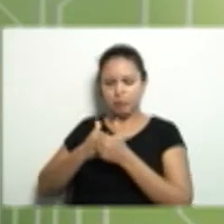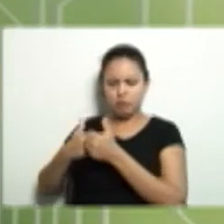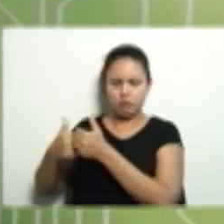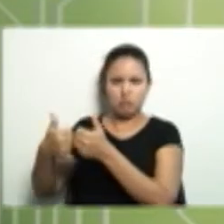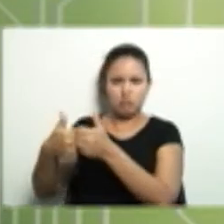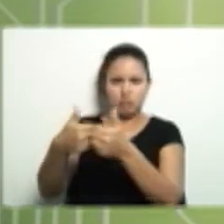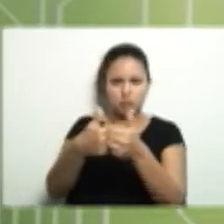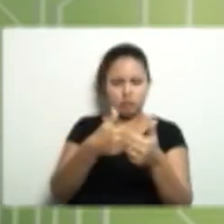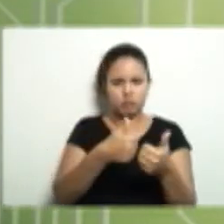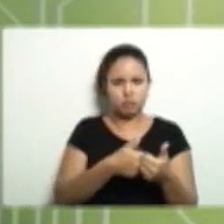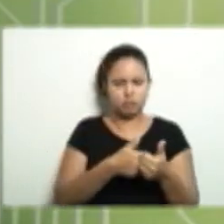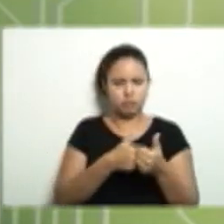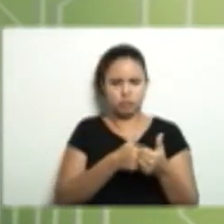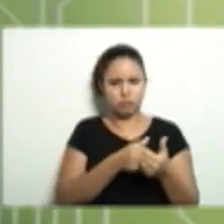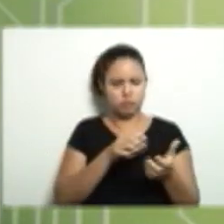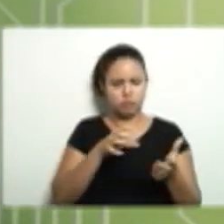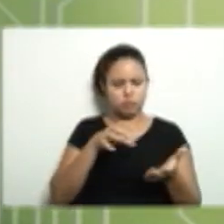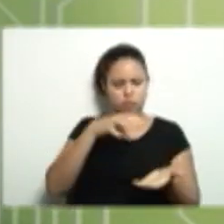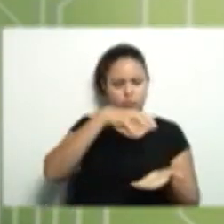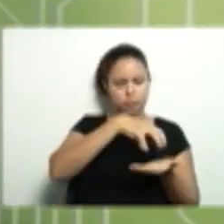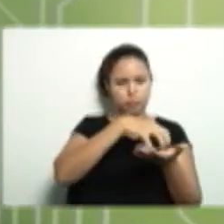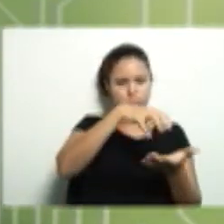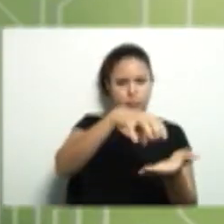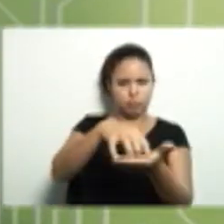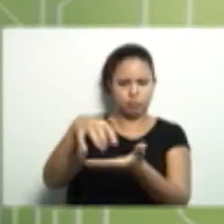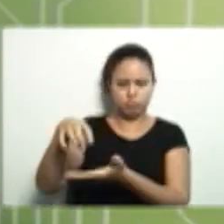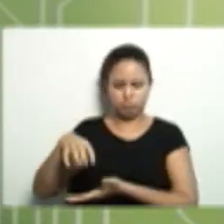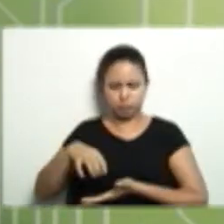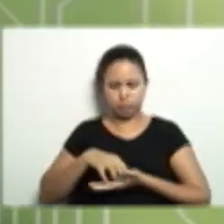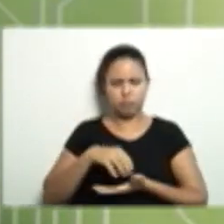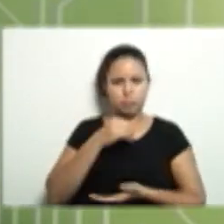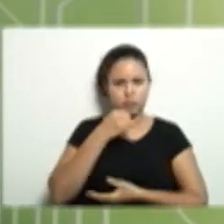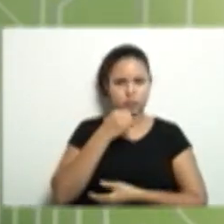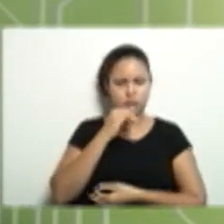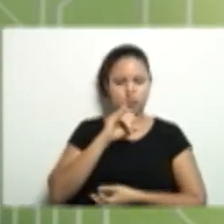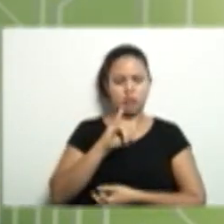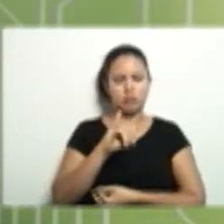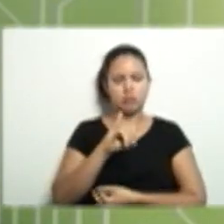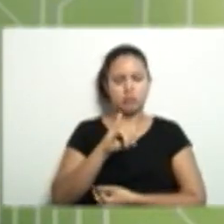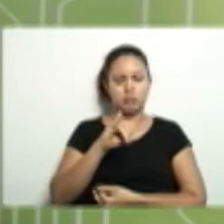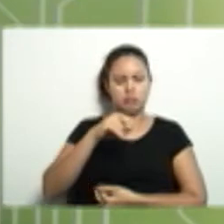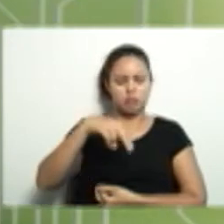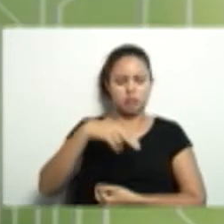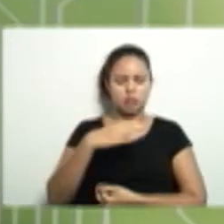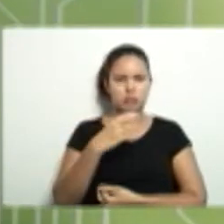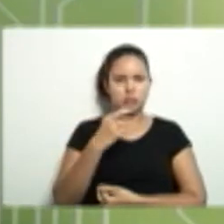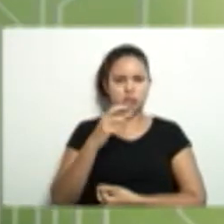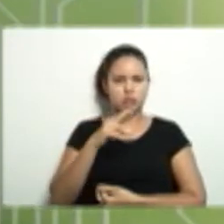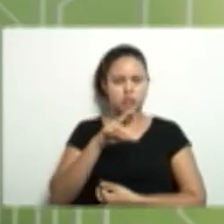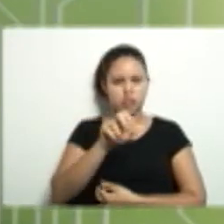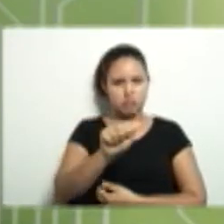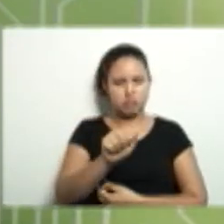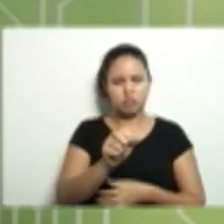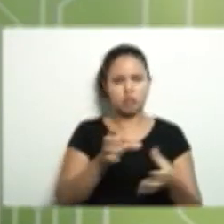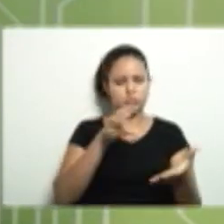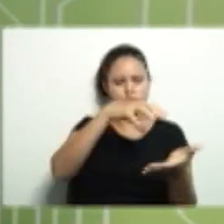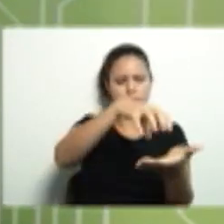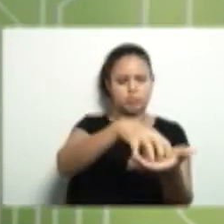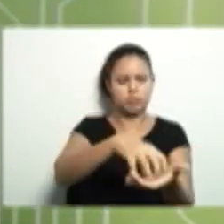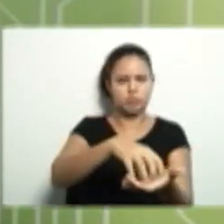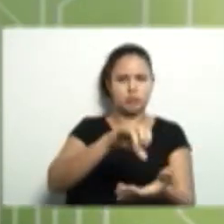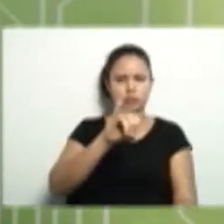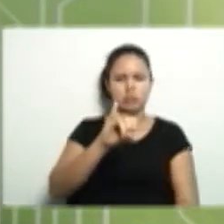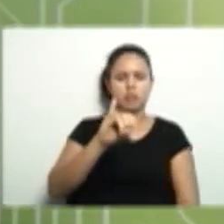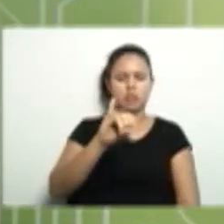A gente tem o INCRA, que vai estar cuidando de assentamentos, a gente tem, por exemplo, o Emater, que vai estar cuidando também de regulamentações, a gente vai ter